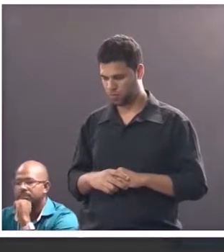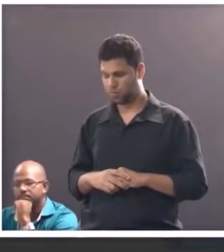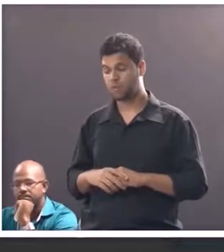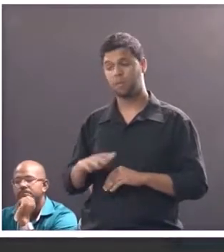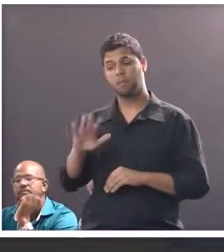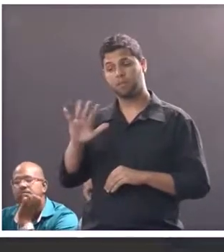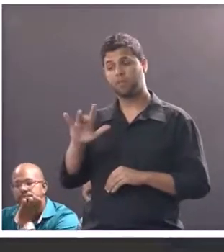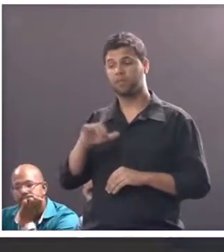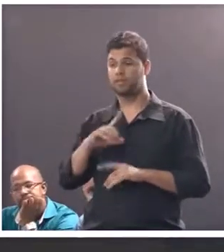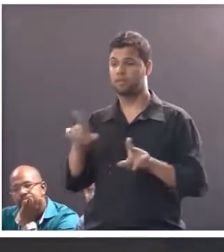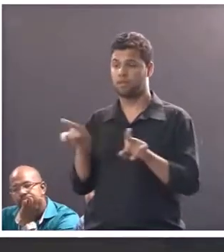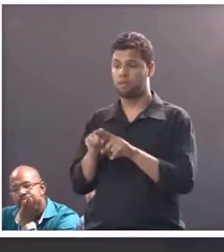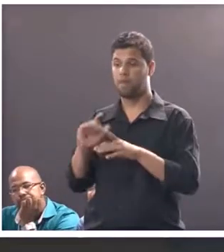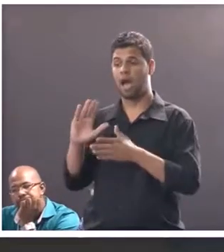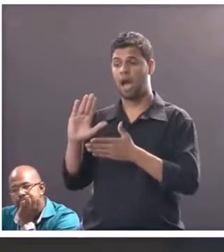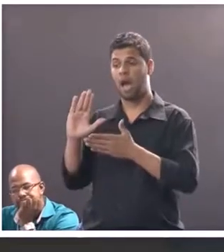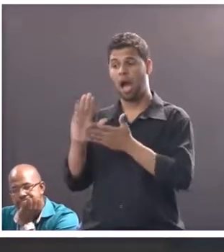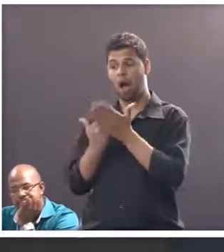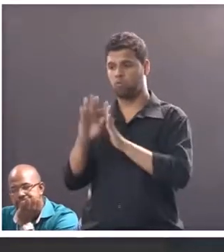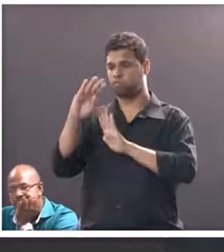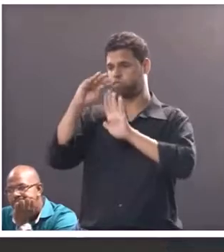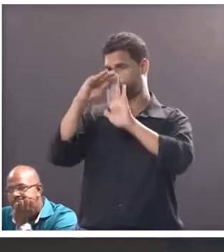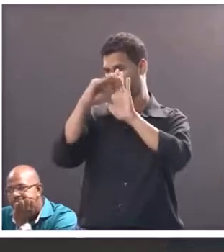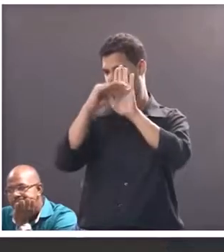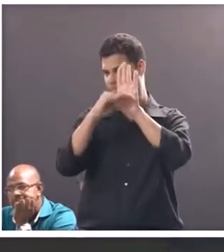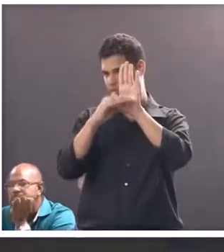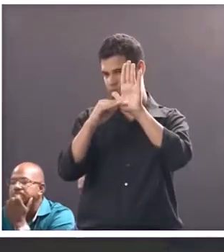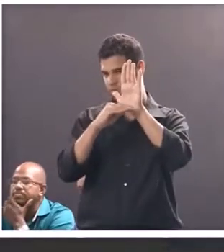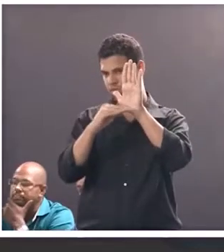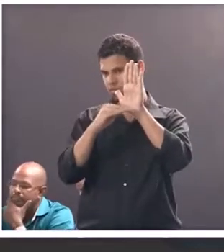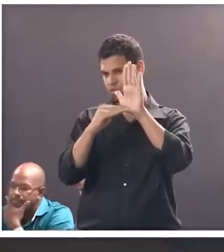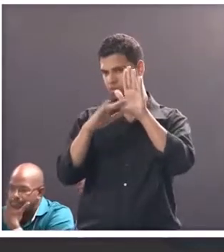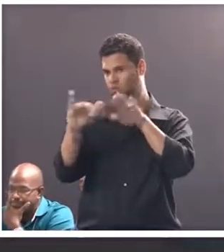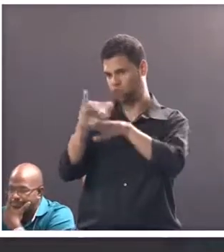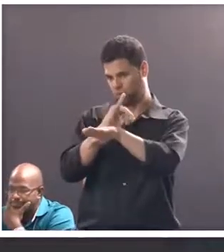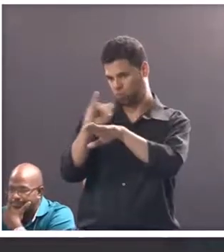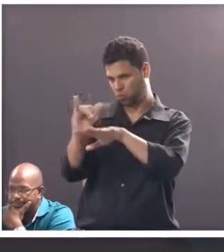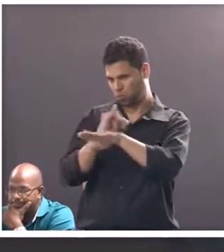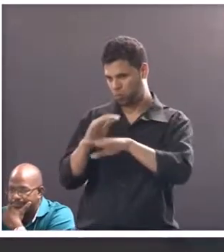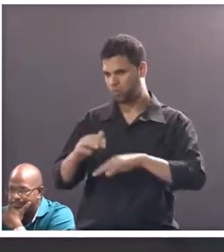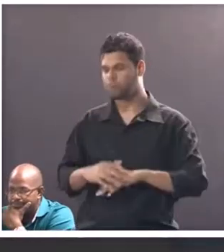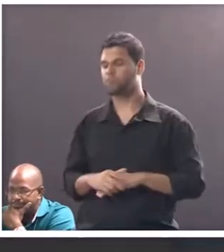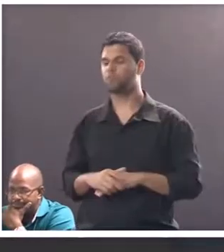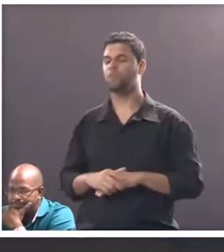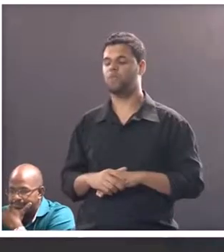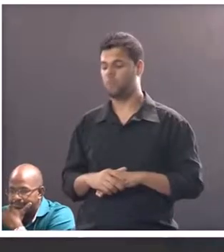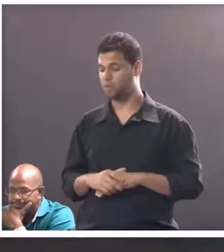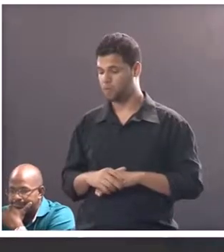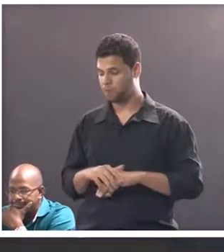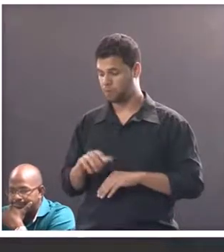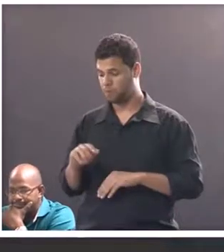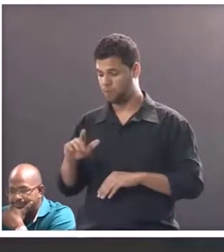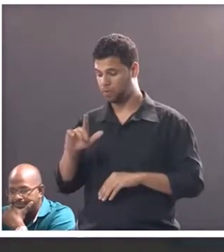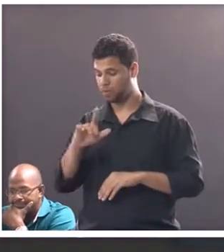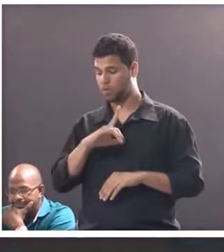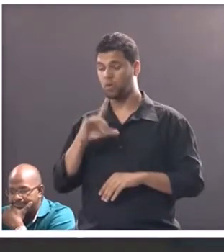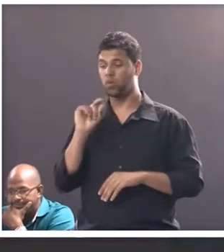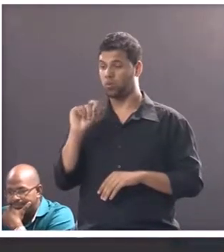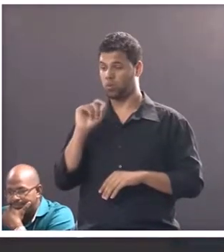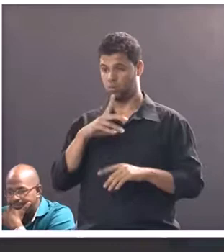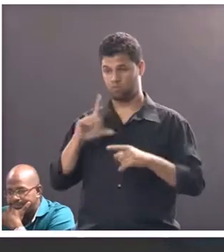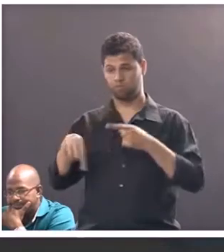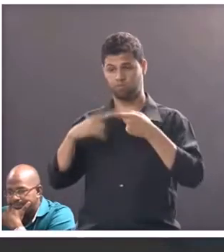E alguns procedimentos técnicos, vou ser breve, porque meu tempo já está esgotando, da tradução, que temos o